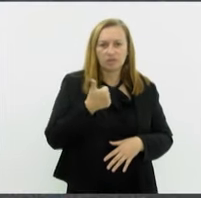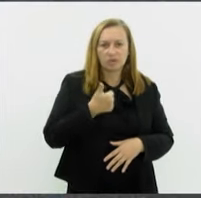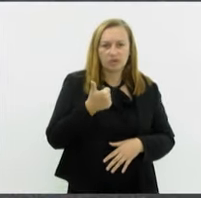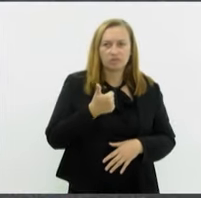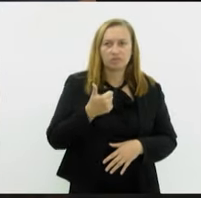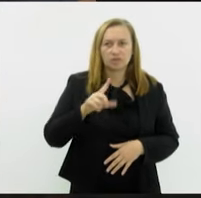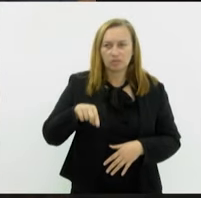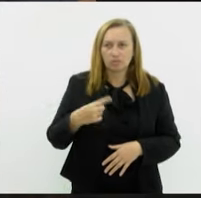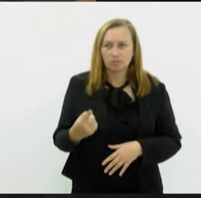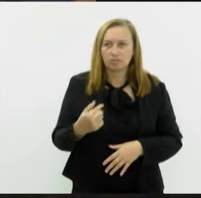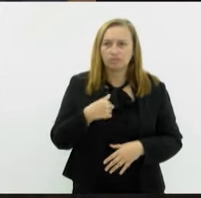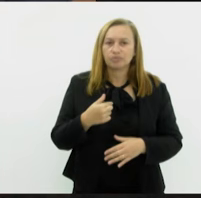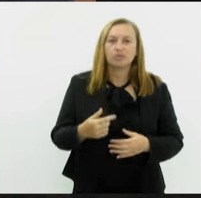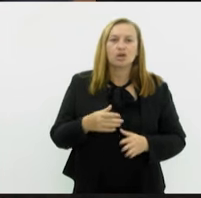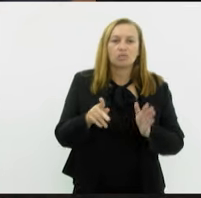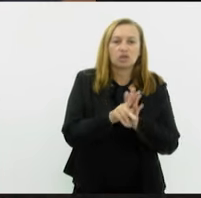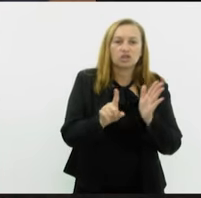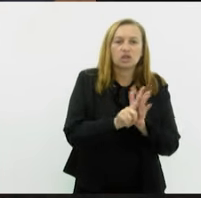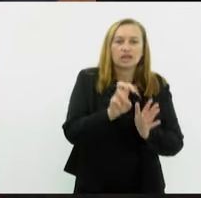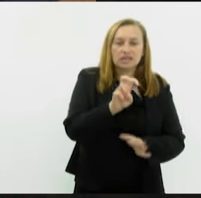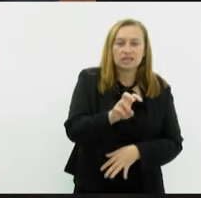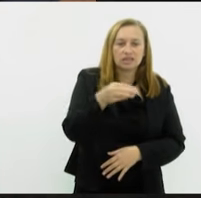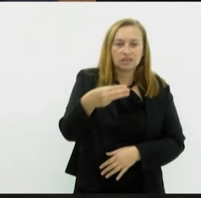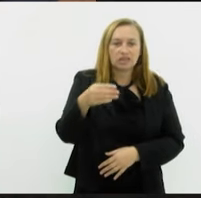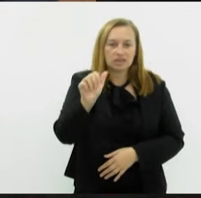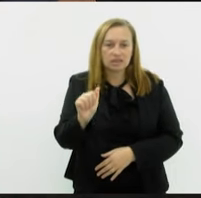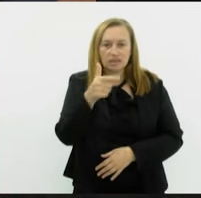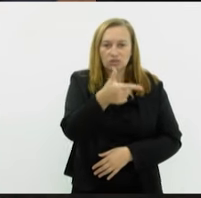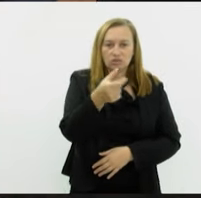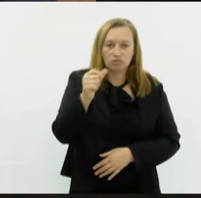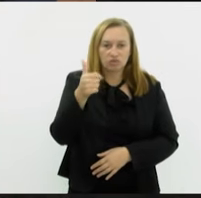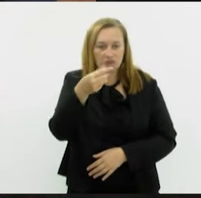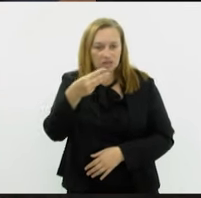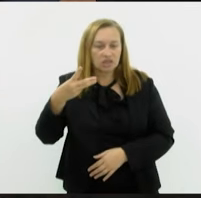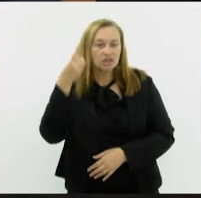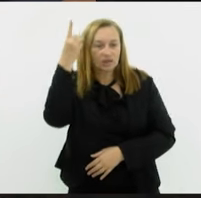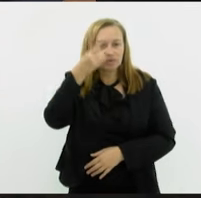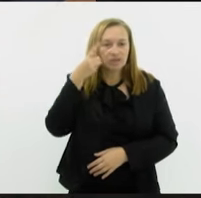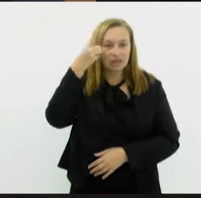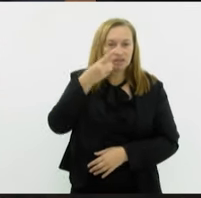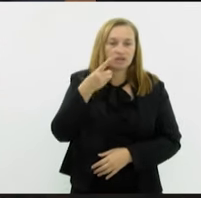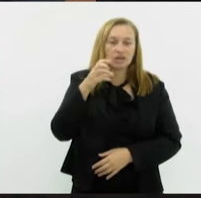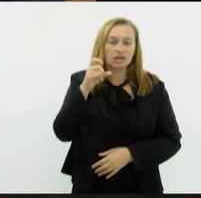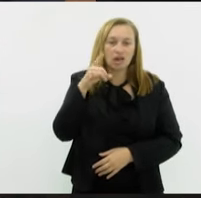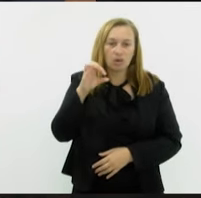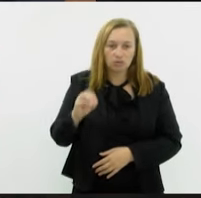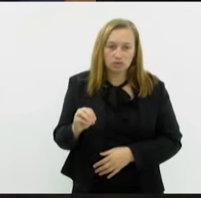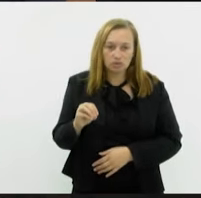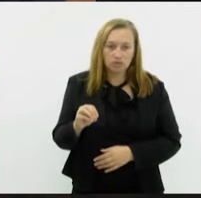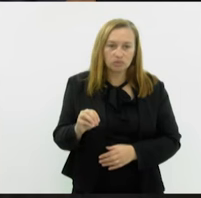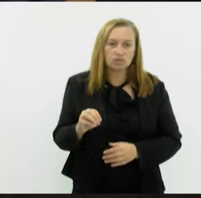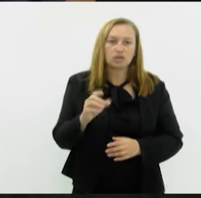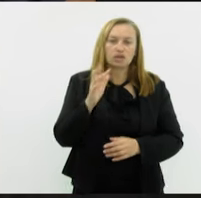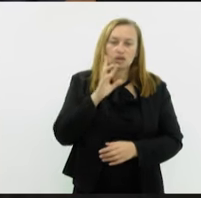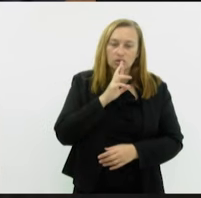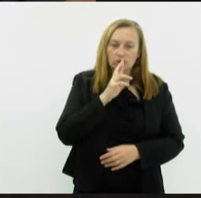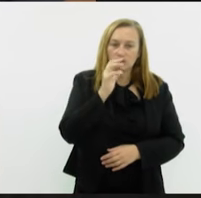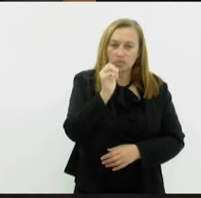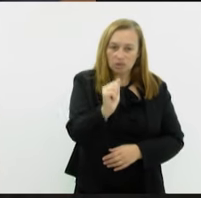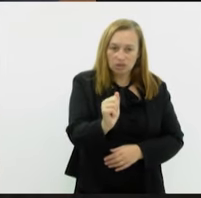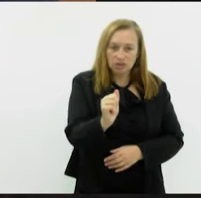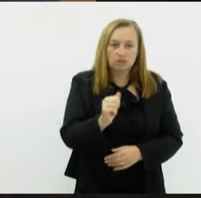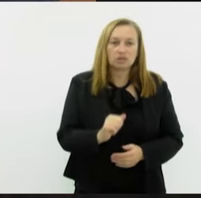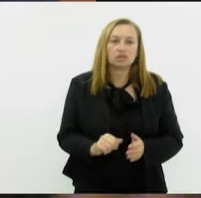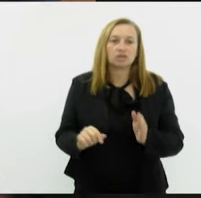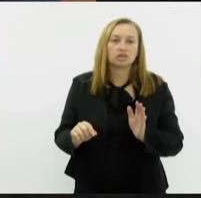falo. Projeto de lei número 53A de 2023, de autoria dos deputados Cláudio Caiado e Rodrigo Amorim, que